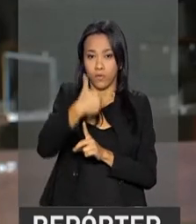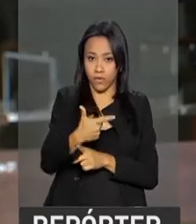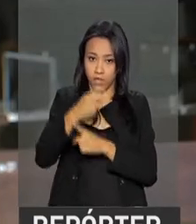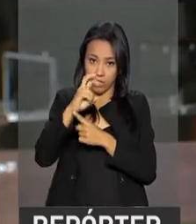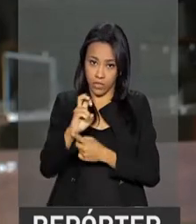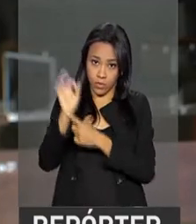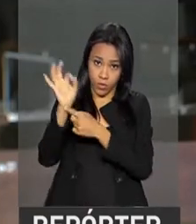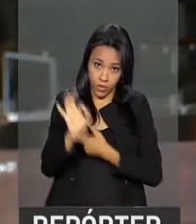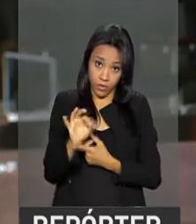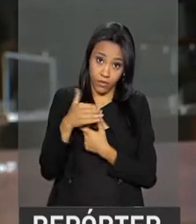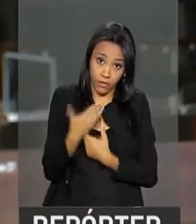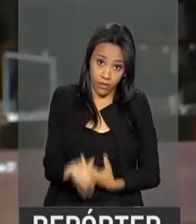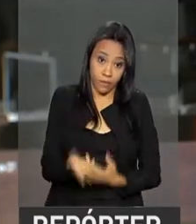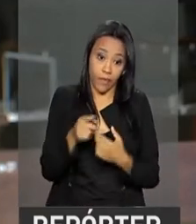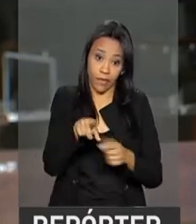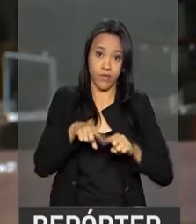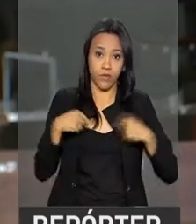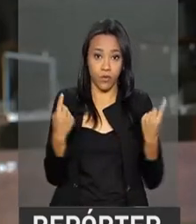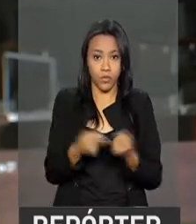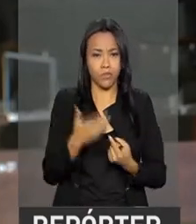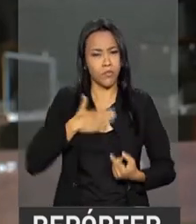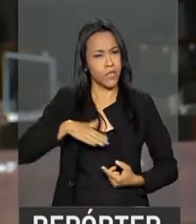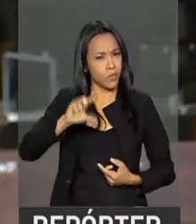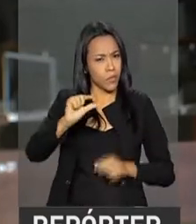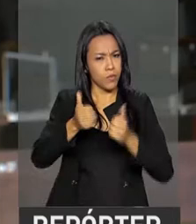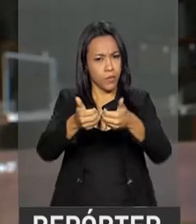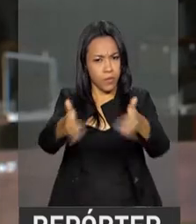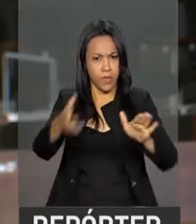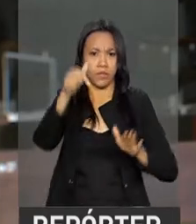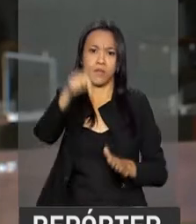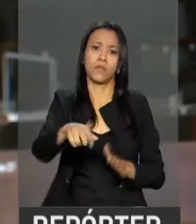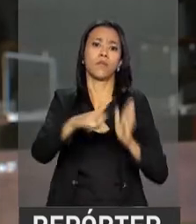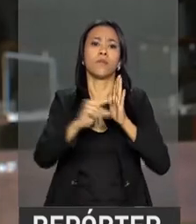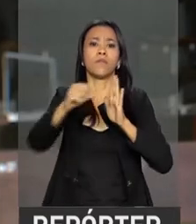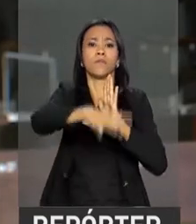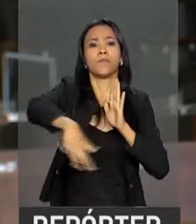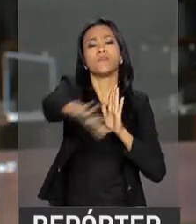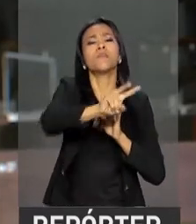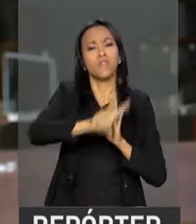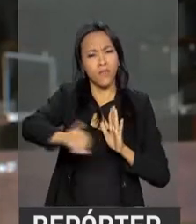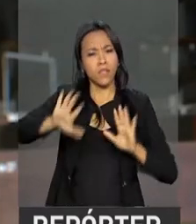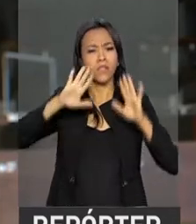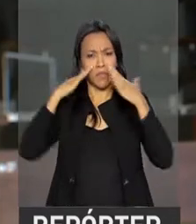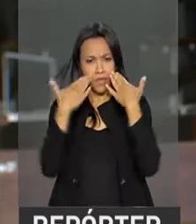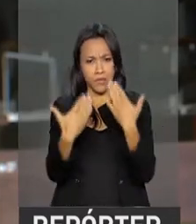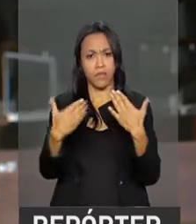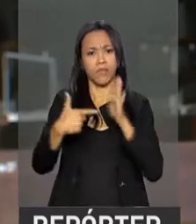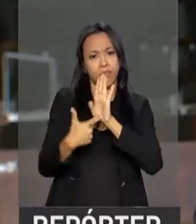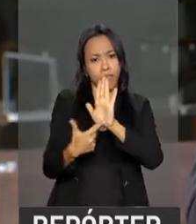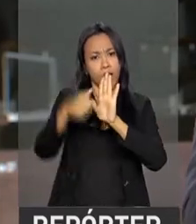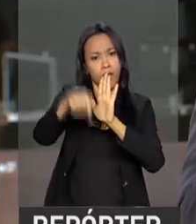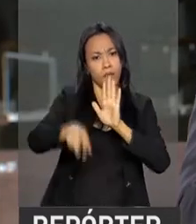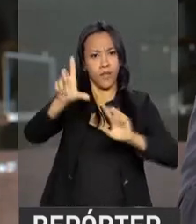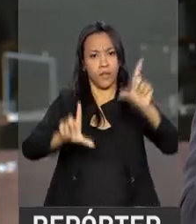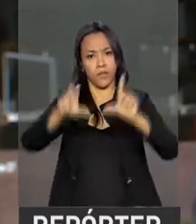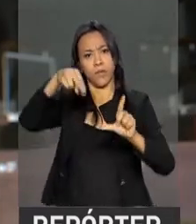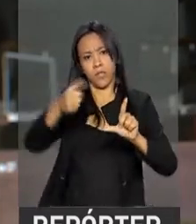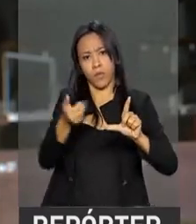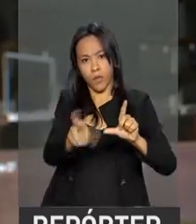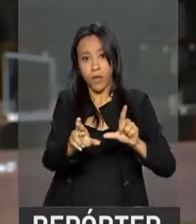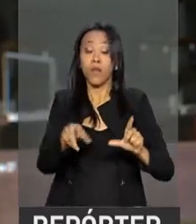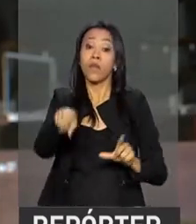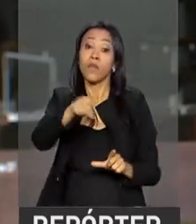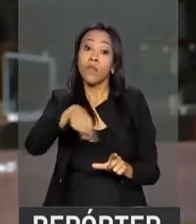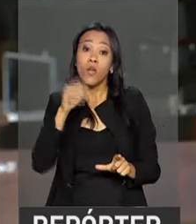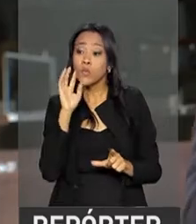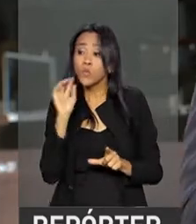8,25%. Então, essa reunião ela começa daqui a pouco aqui no Palácio do Planalto e vai ser transmitida ao vivo aqui na TV NBR. A gente segue